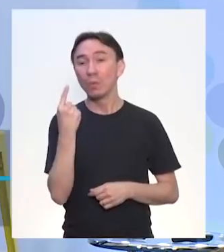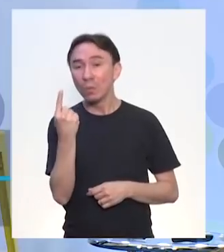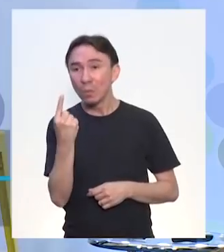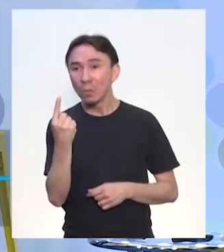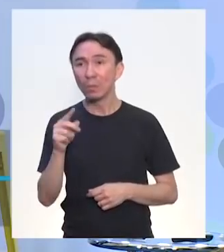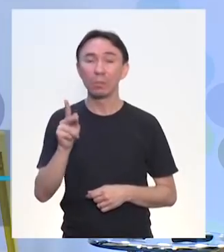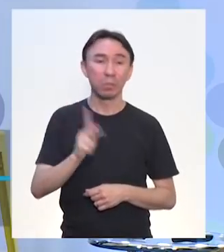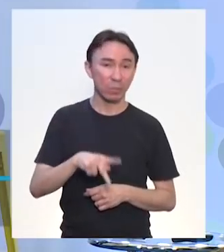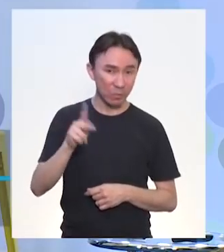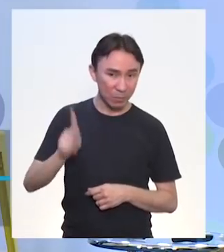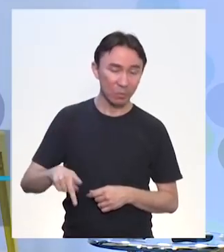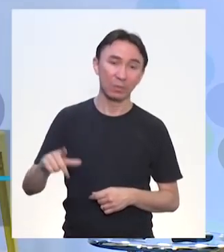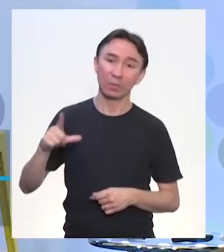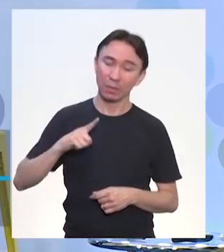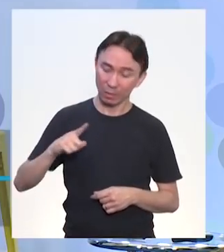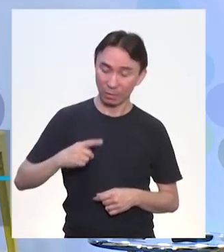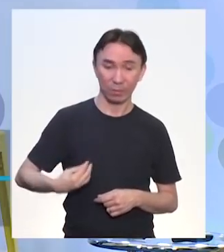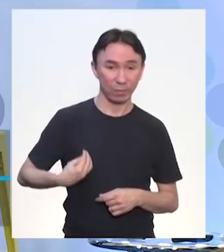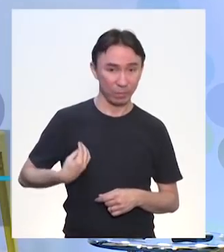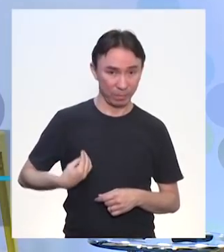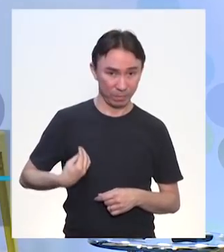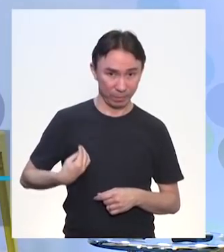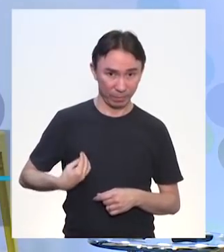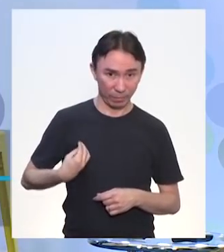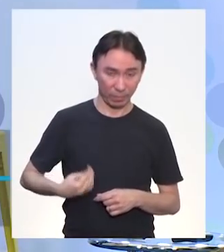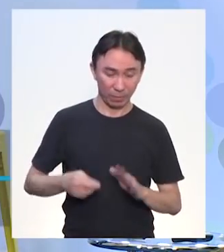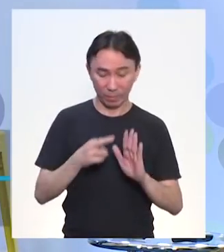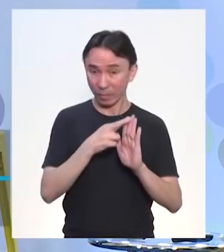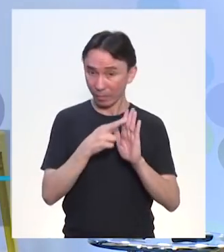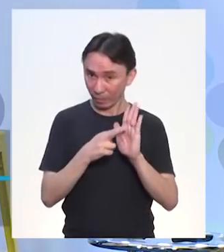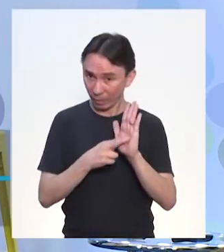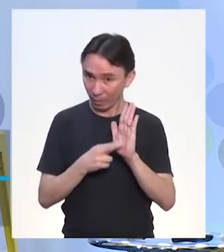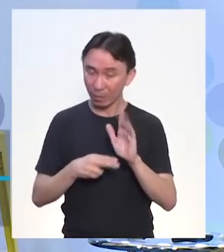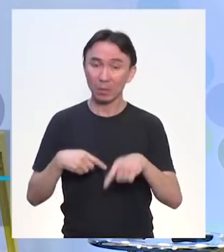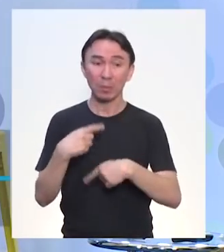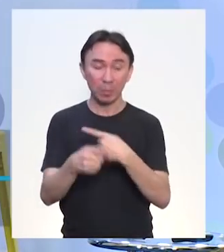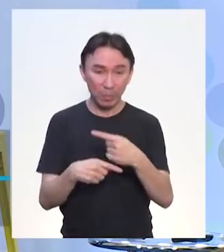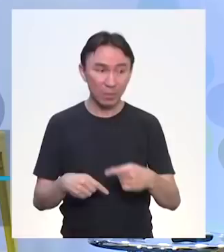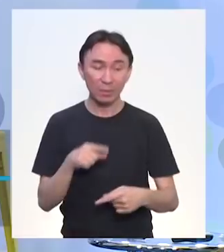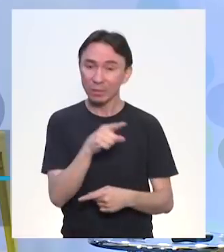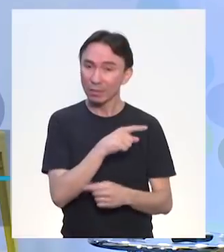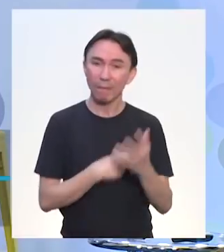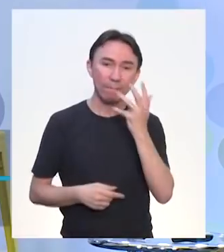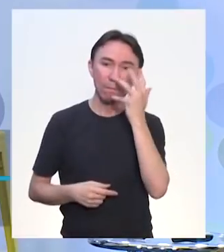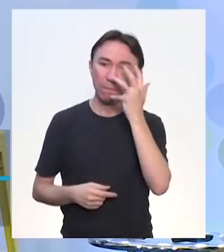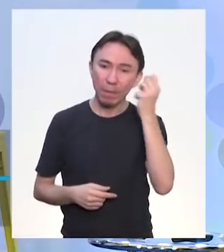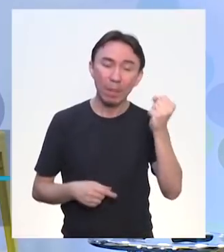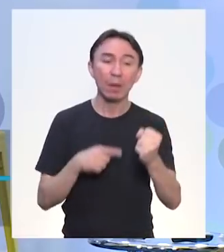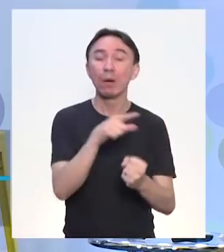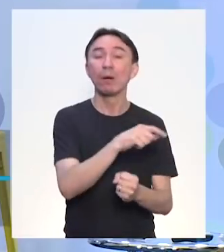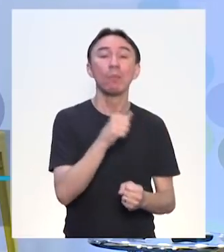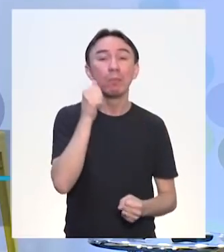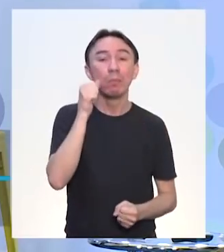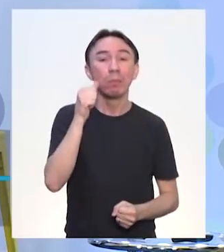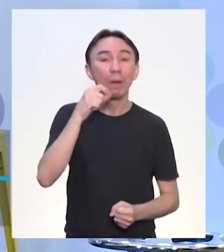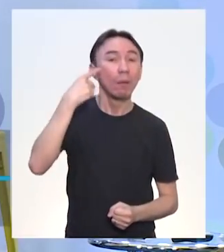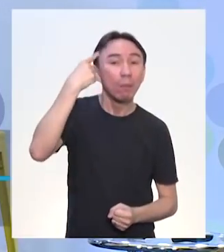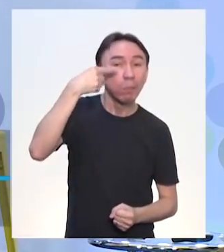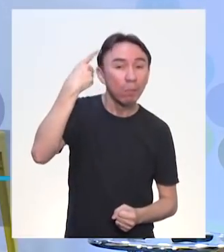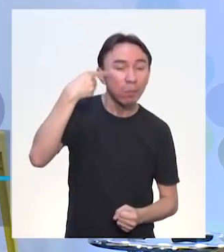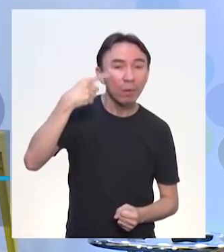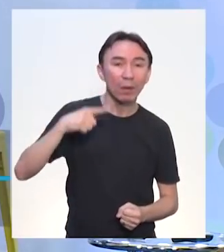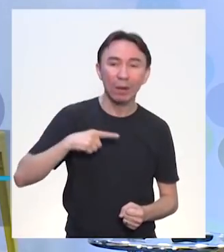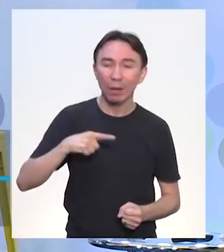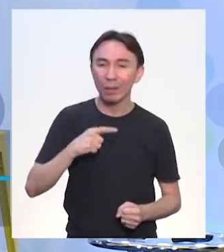comunidade, até o dia que ele se apaixona por uma atriz de cabaré. E mostra como toda aquela paixão,